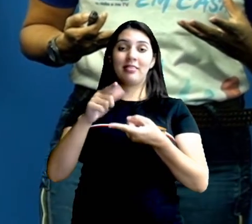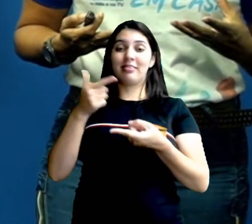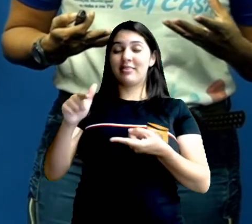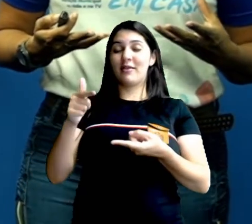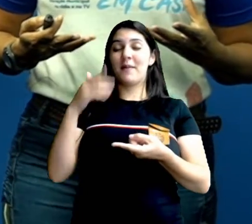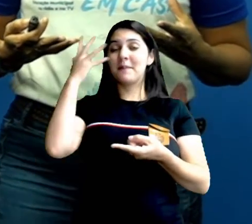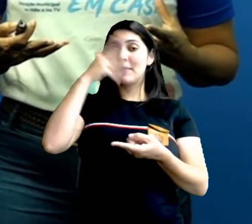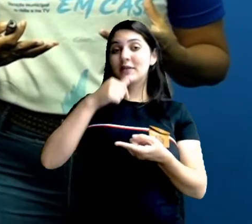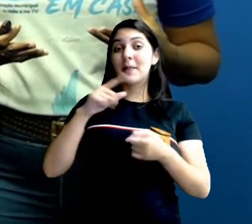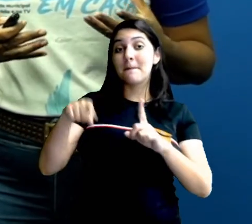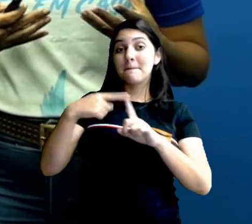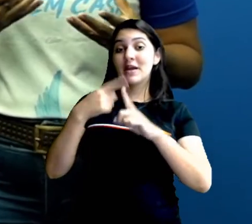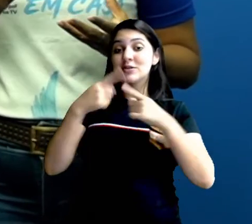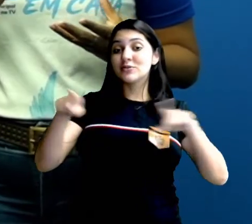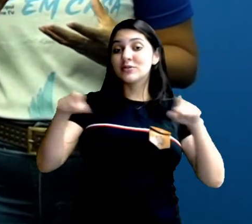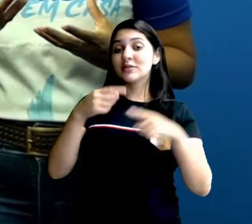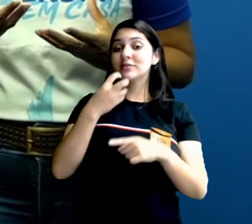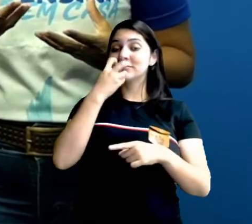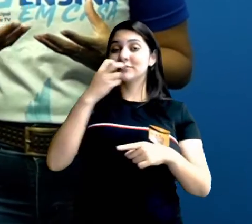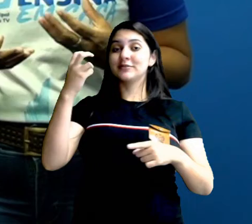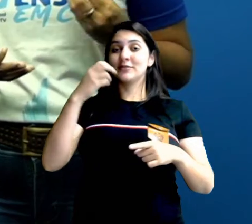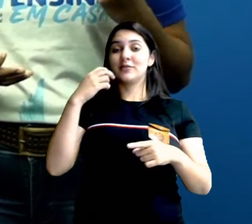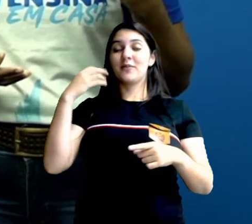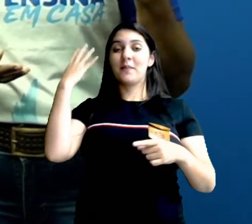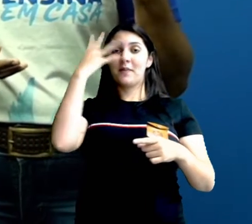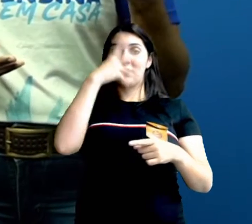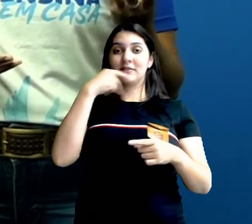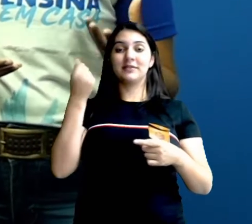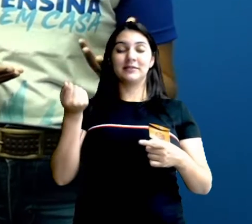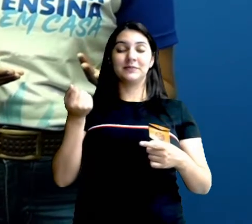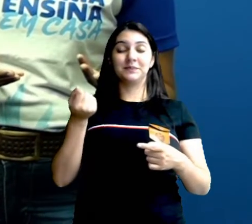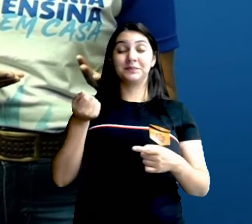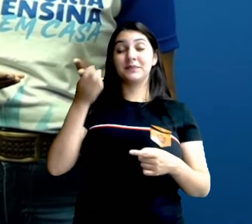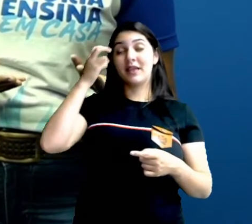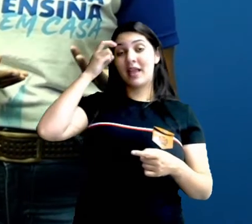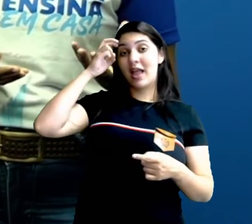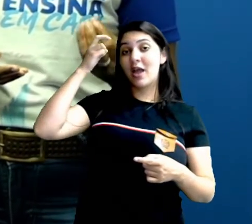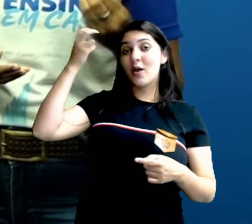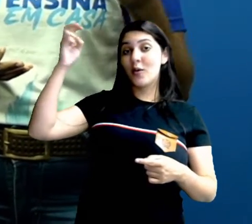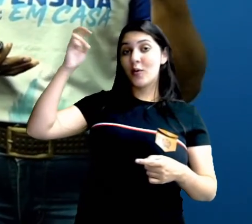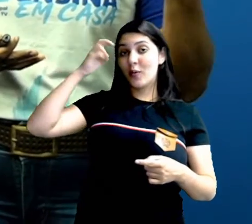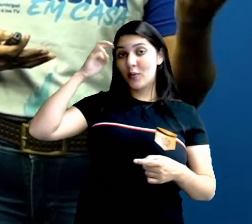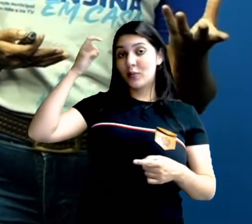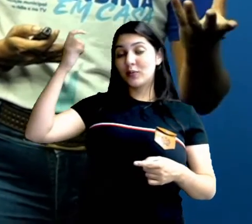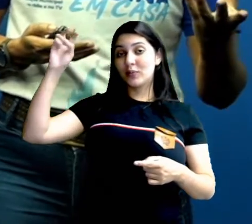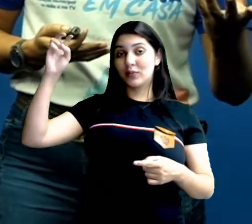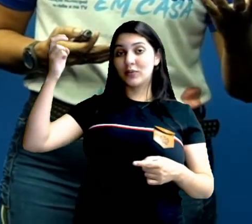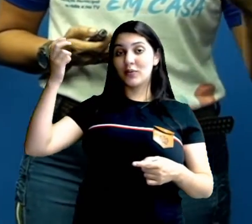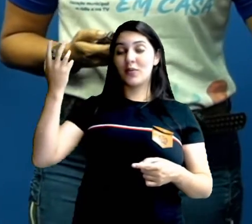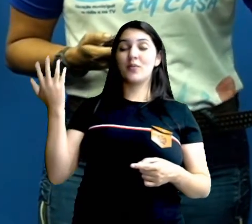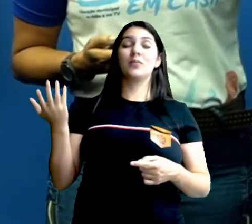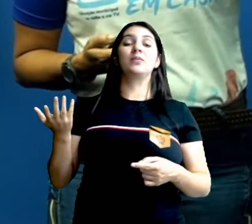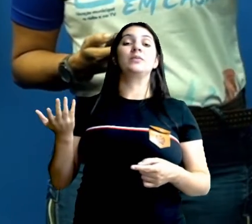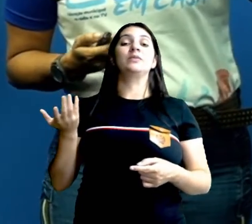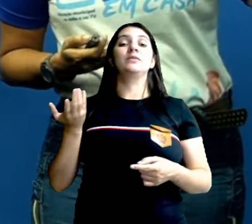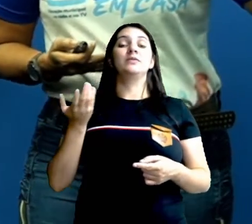lindo. E aí, os índios, né, a cultura indígena, né, criou, né,